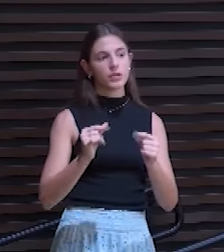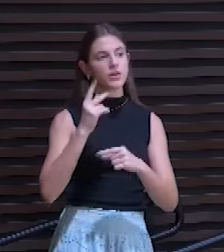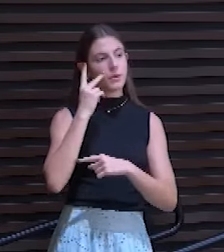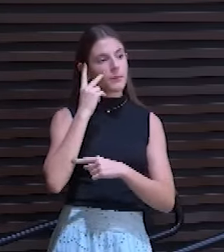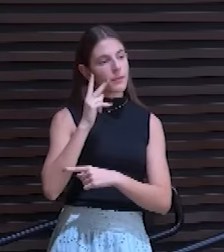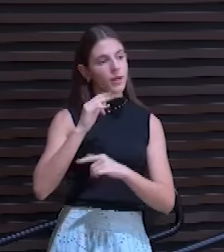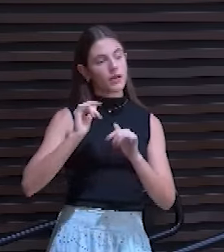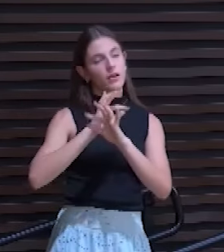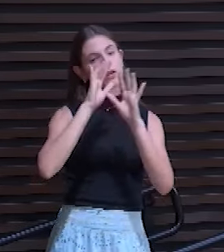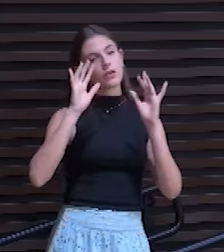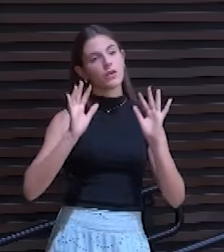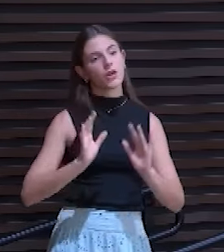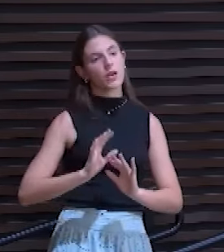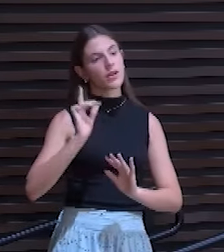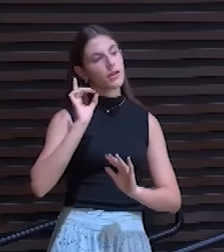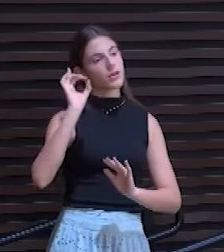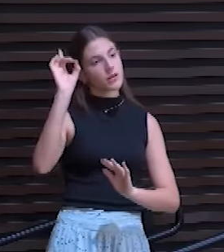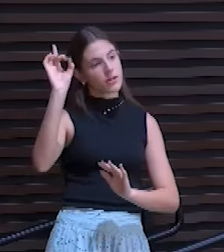dele.